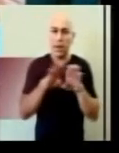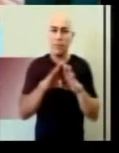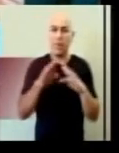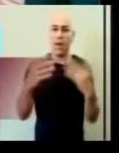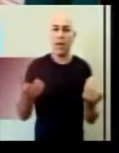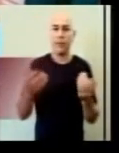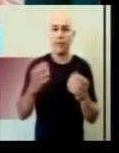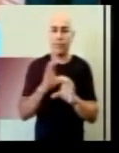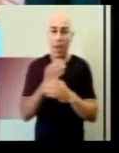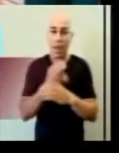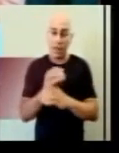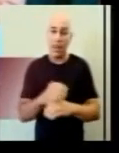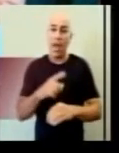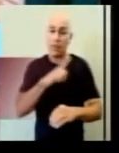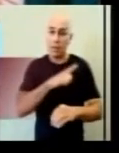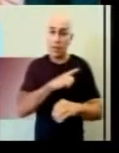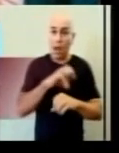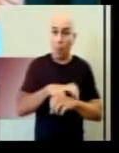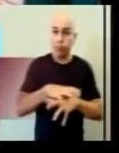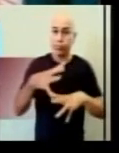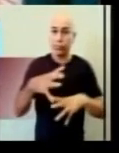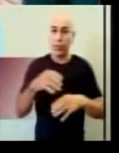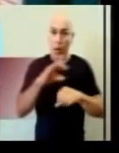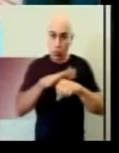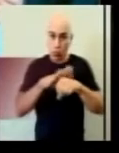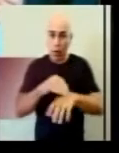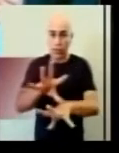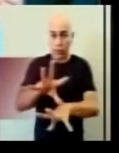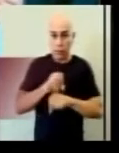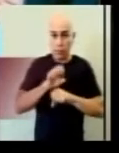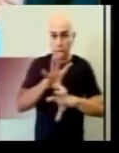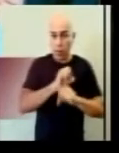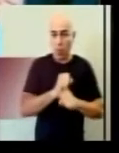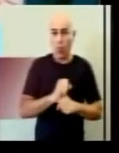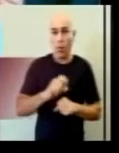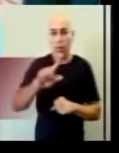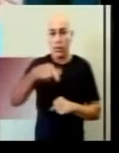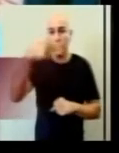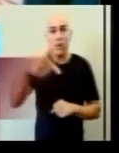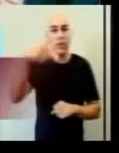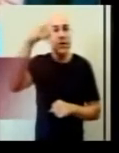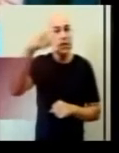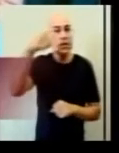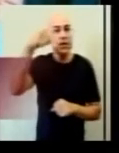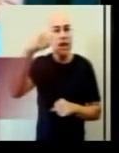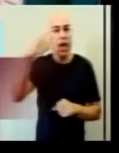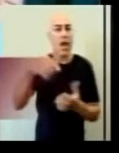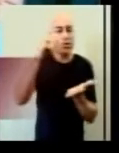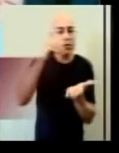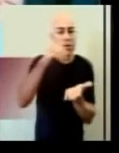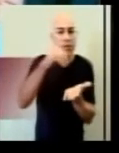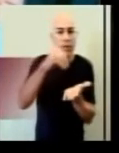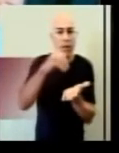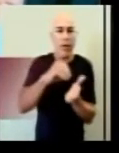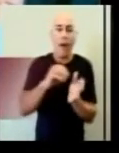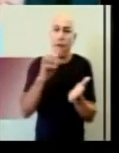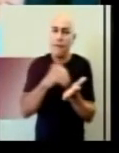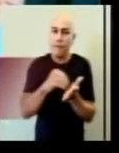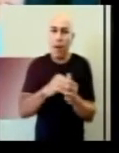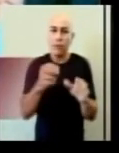uma infecção recente, porque a partir do 7º dia, o falso negativo desse teste é